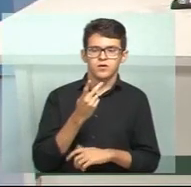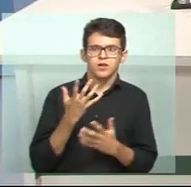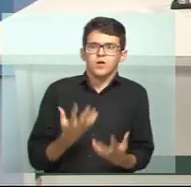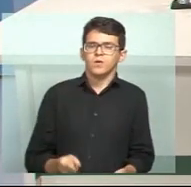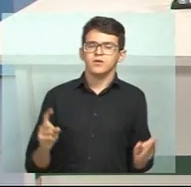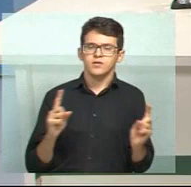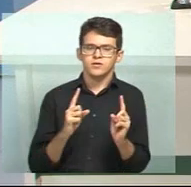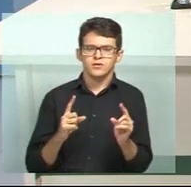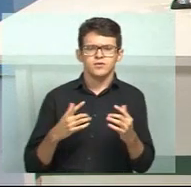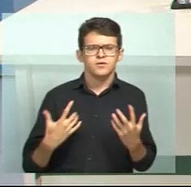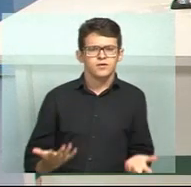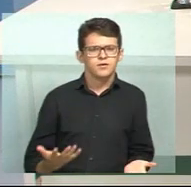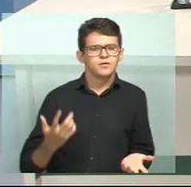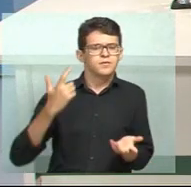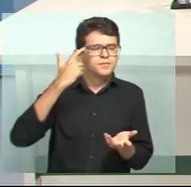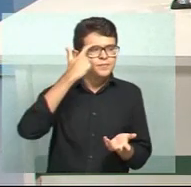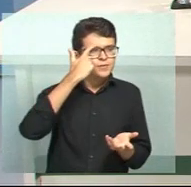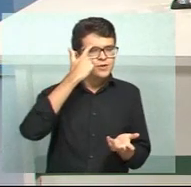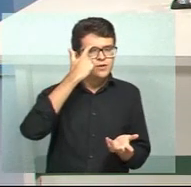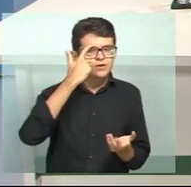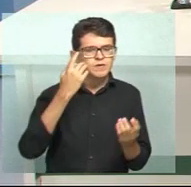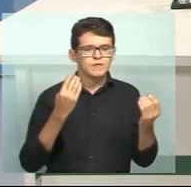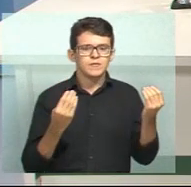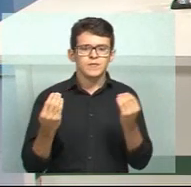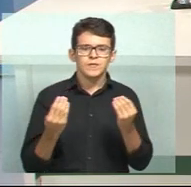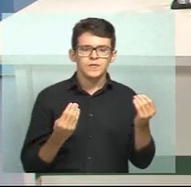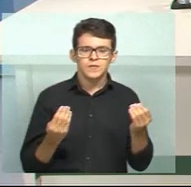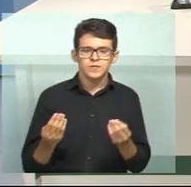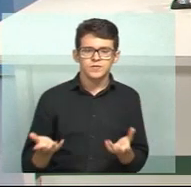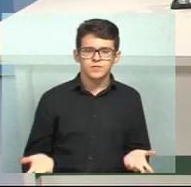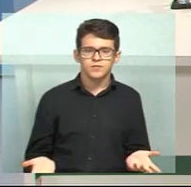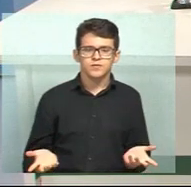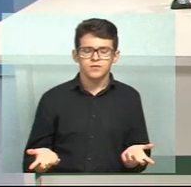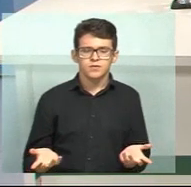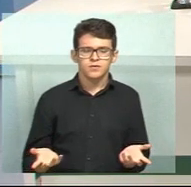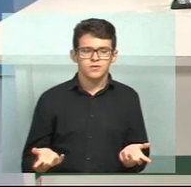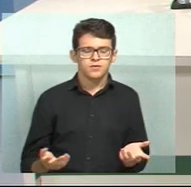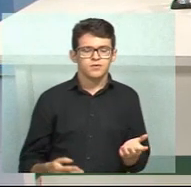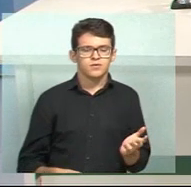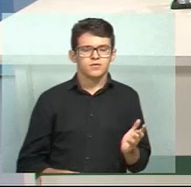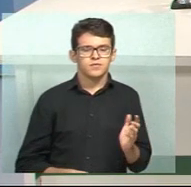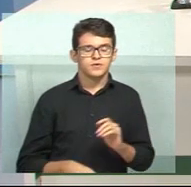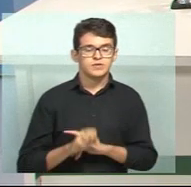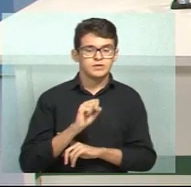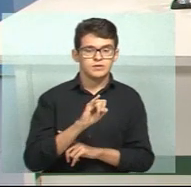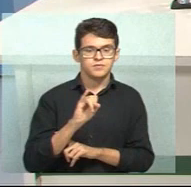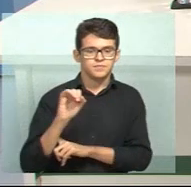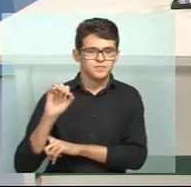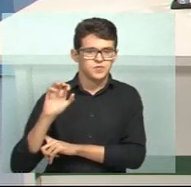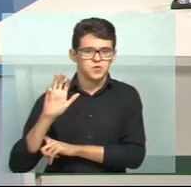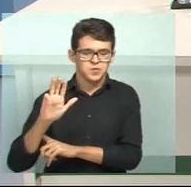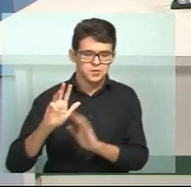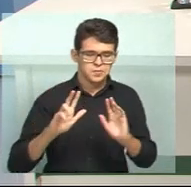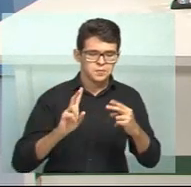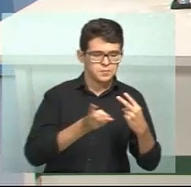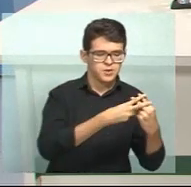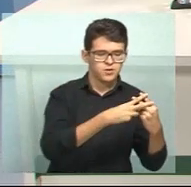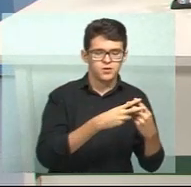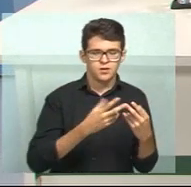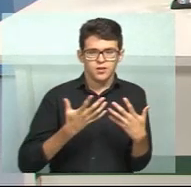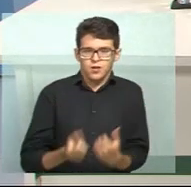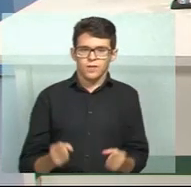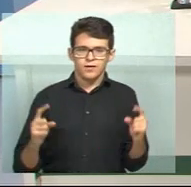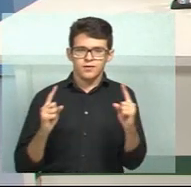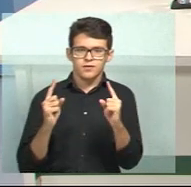sofismo que está sendo colocado aqui em relação ao presidente Lula, a prisão dele. Por que, é que eu estou querendo dizer isso? Porque as pessoas estão